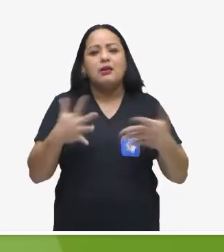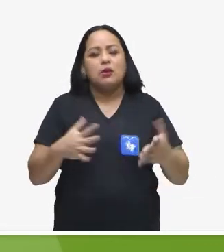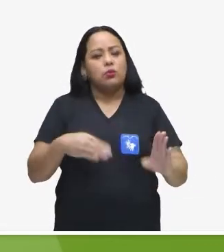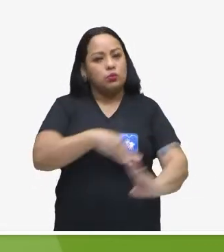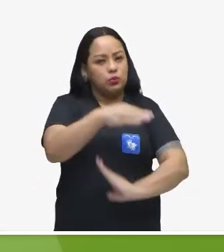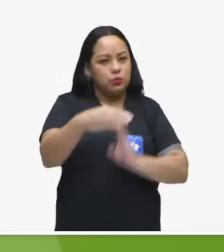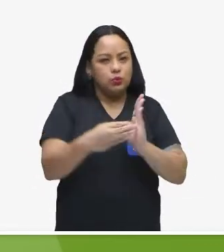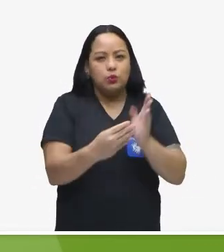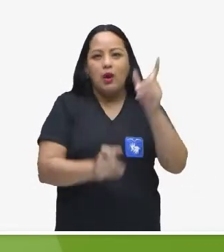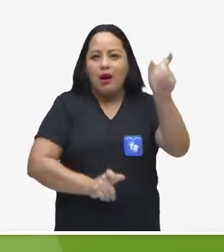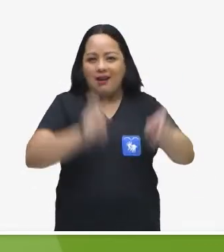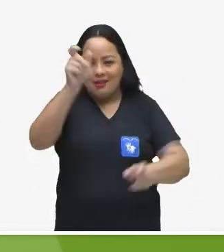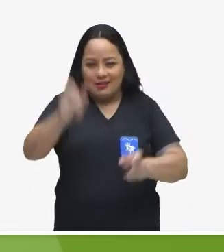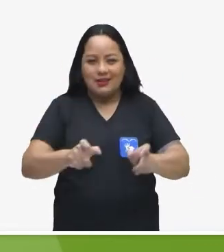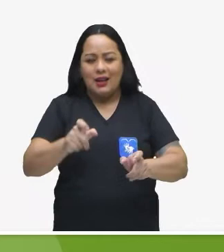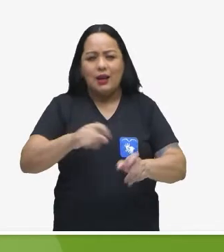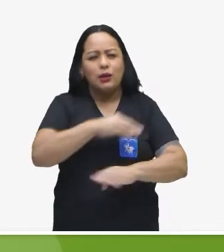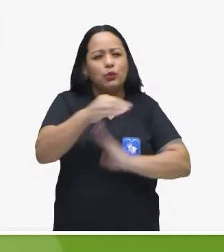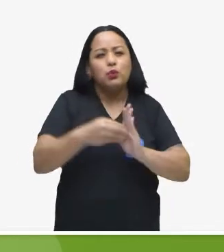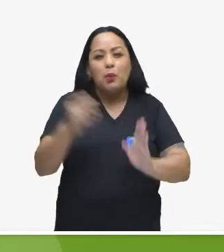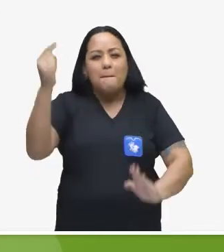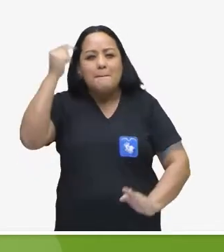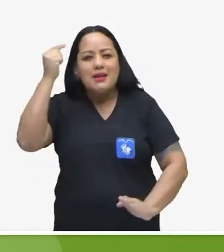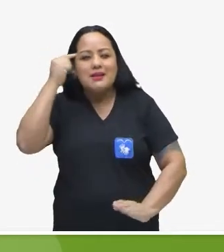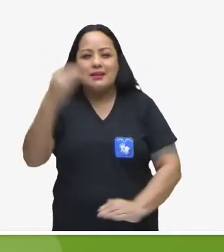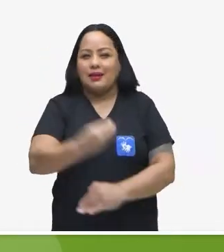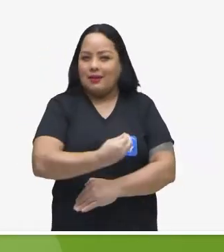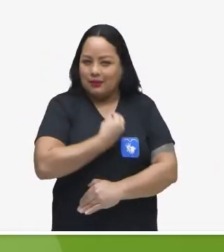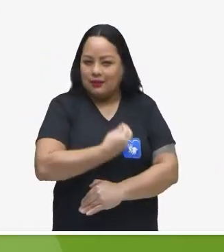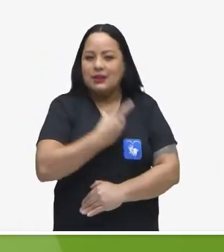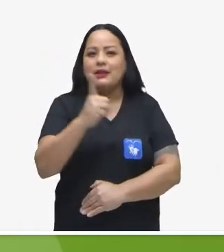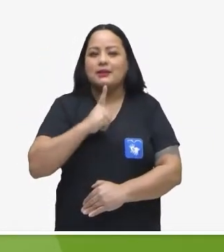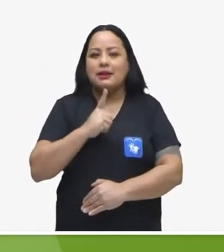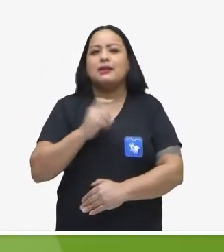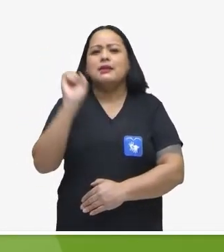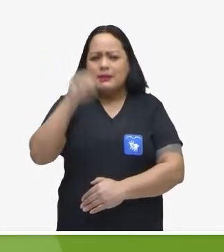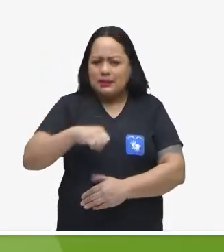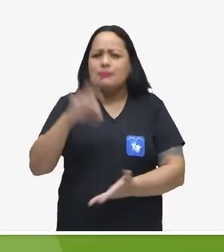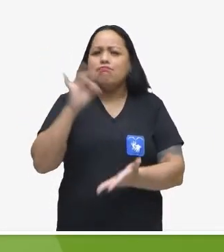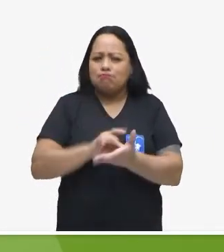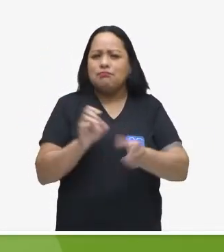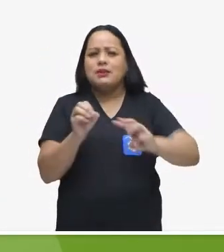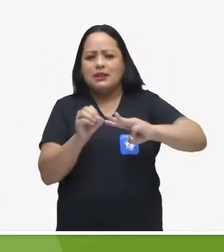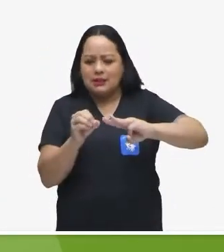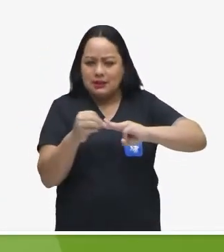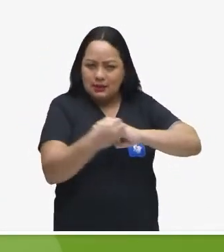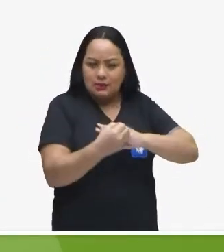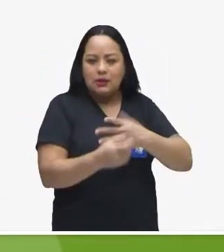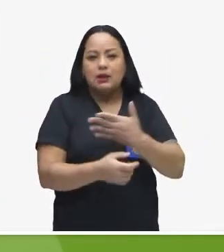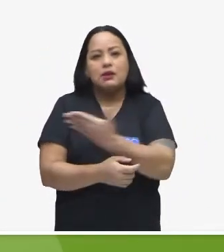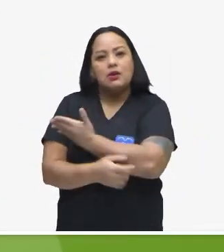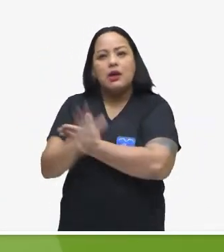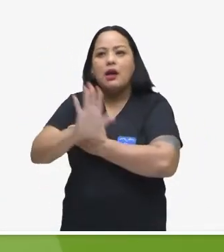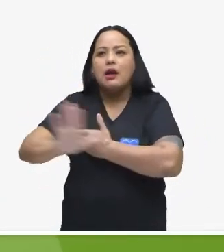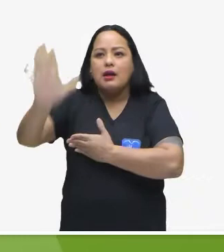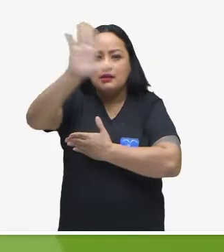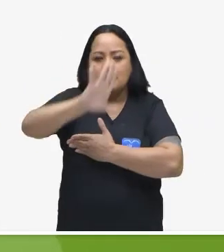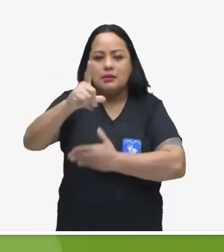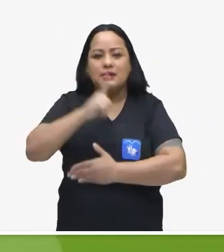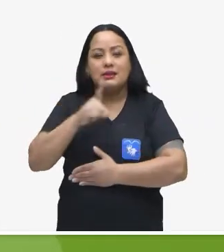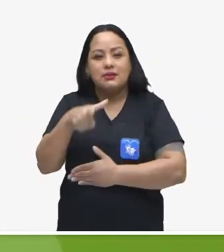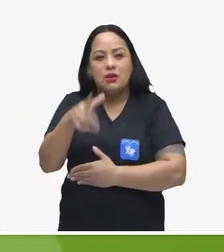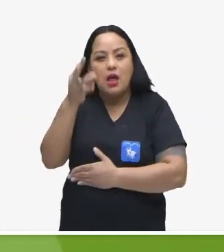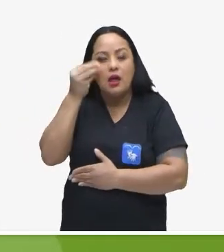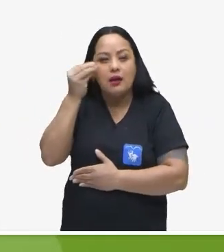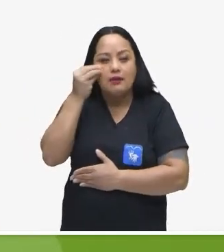todos os seres vivos, tudo que você pensar que é vivo, possui célula, tá? E aqui nessa imagem, vocês estão